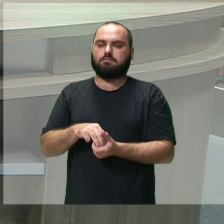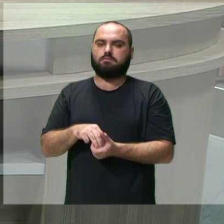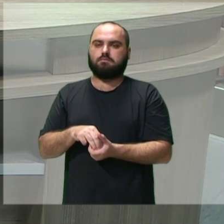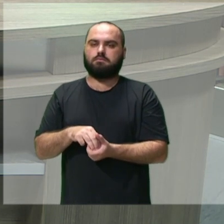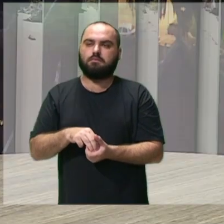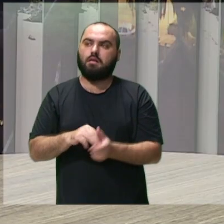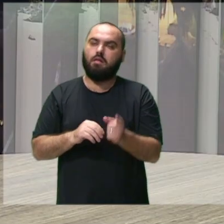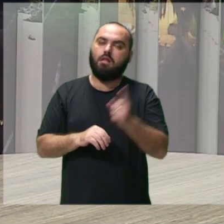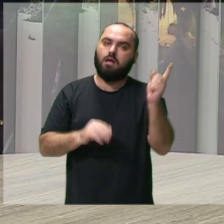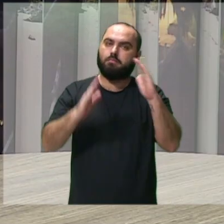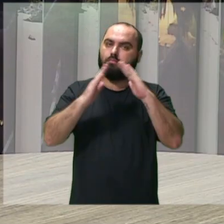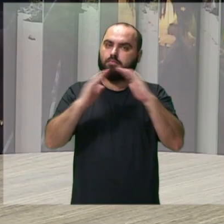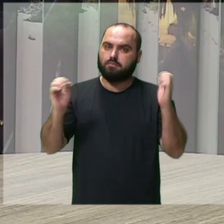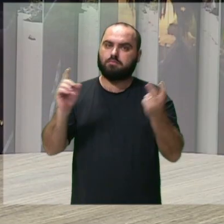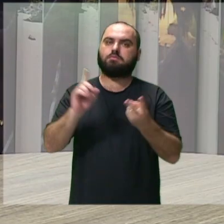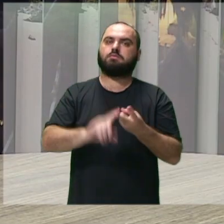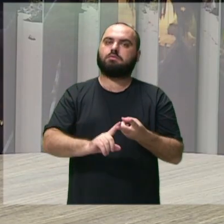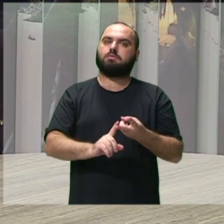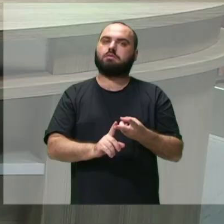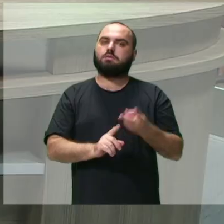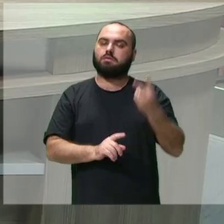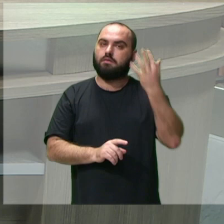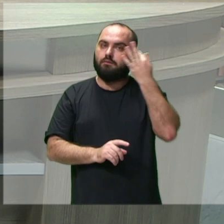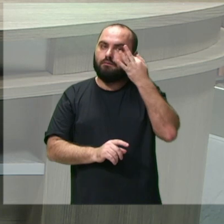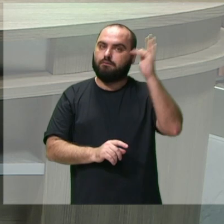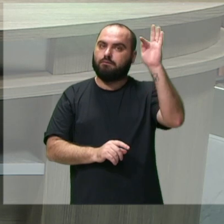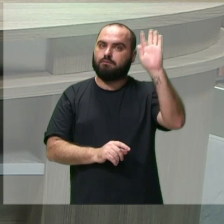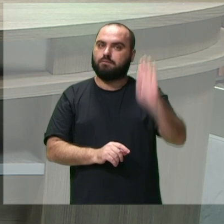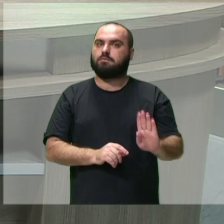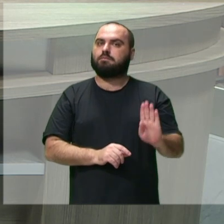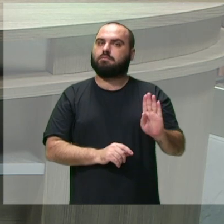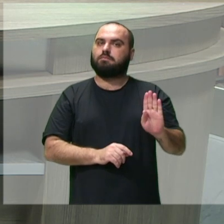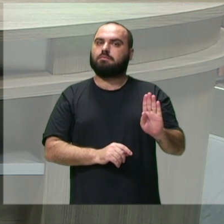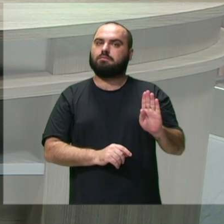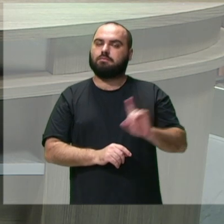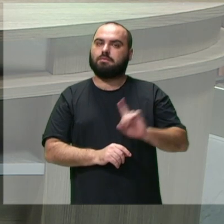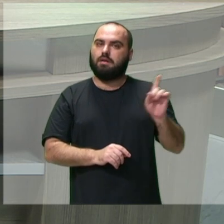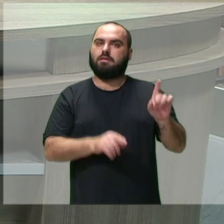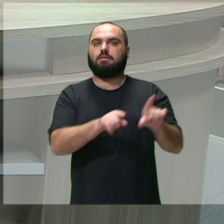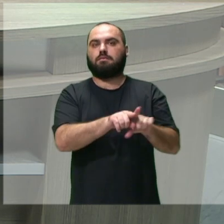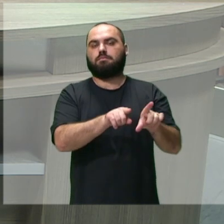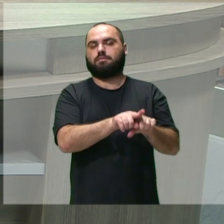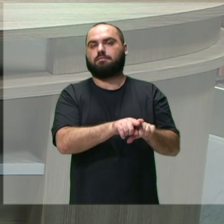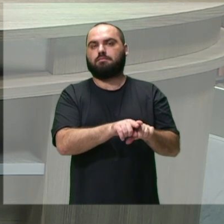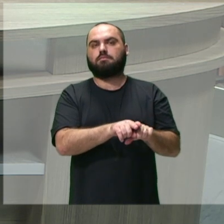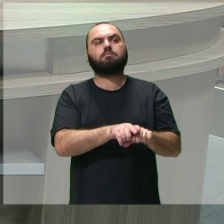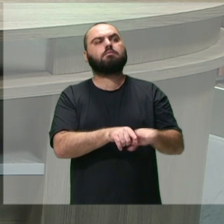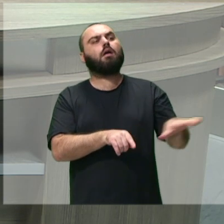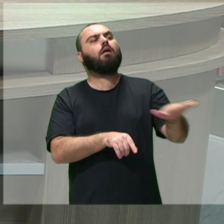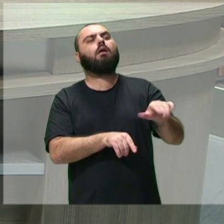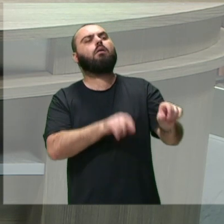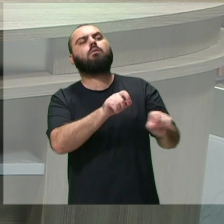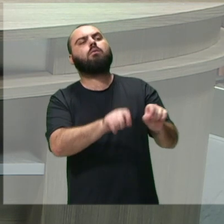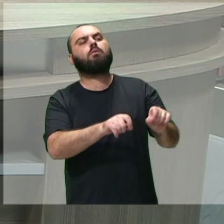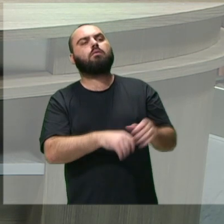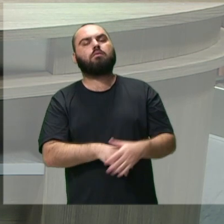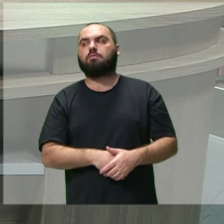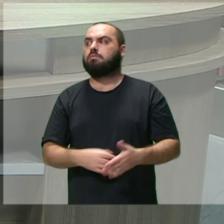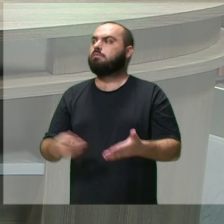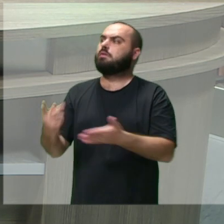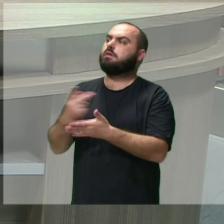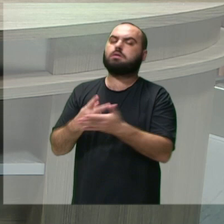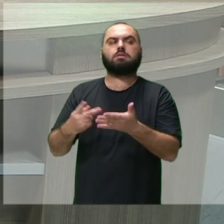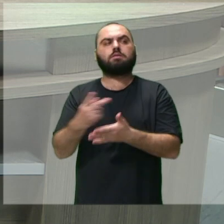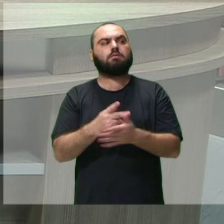em Brusque e na FURB em Blumenau também. Em que áreas? Nessa área de comunicação, de publicidade, não? Não. Desenho...